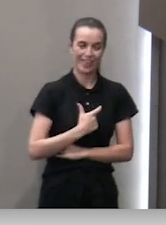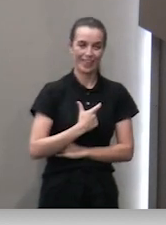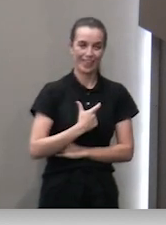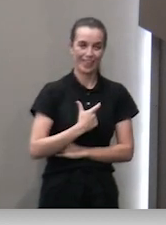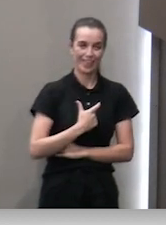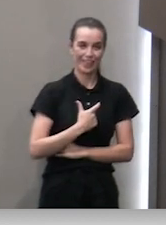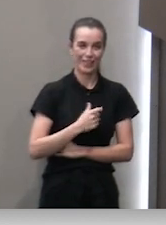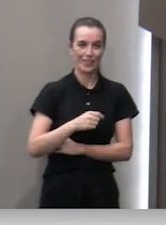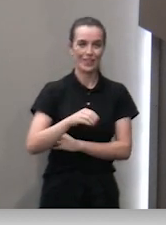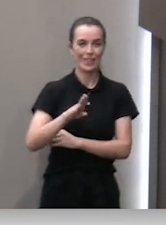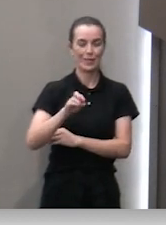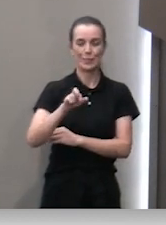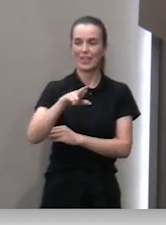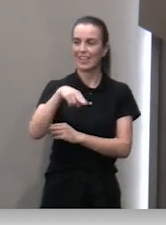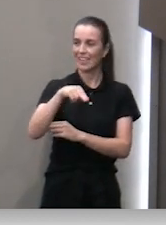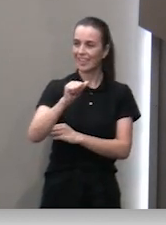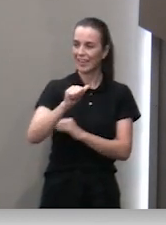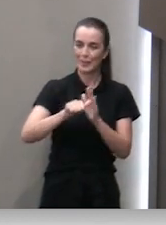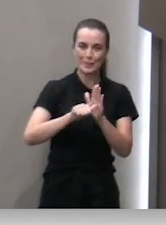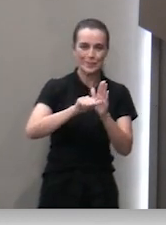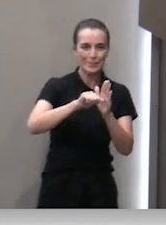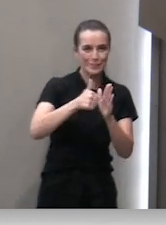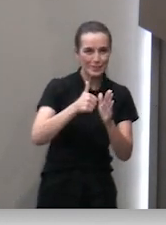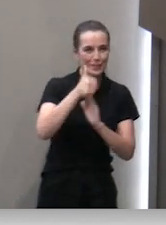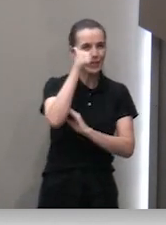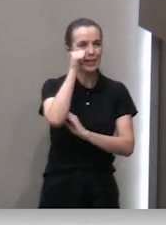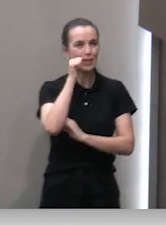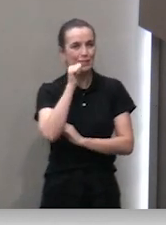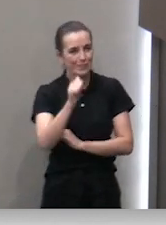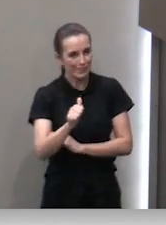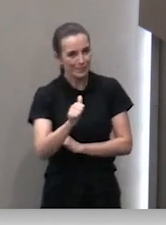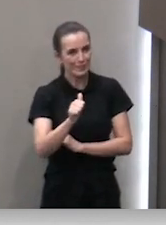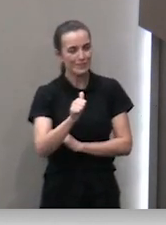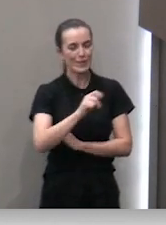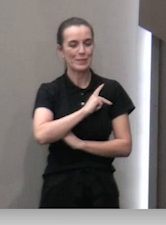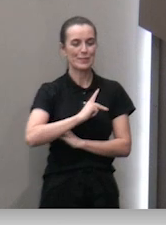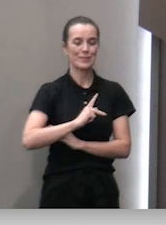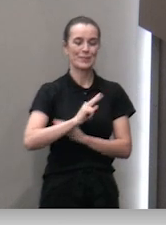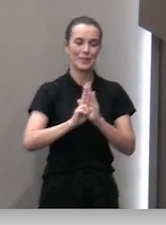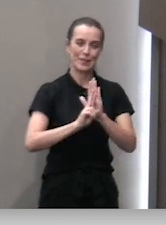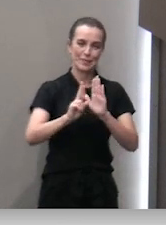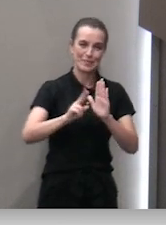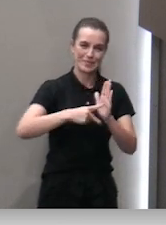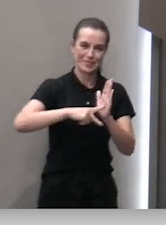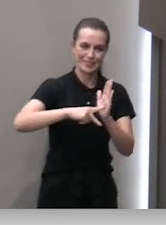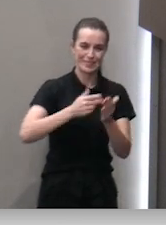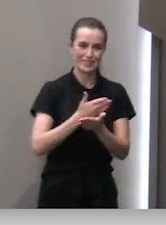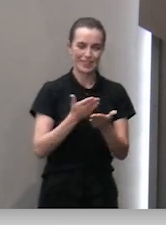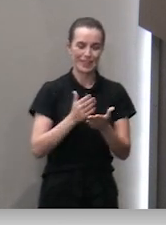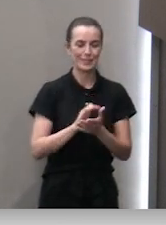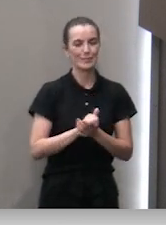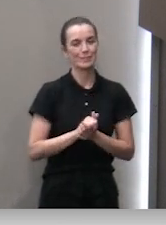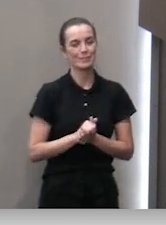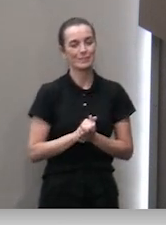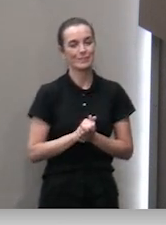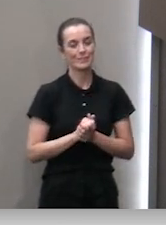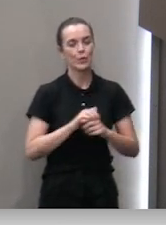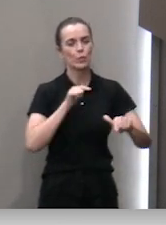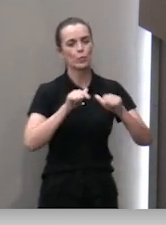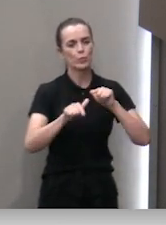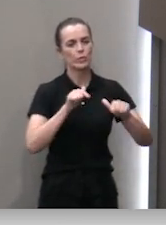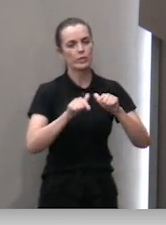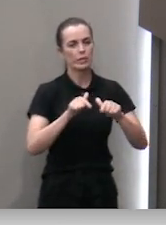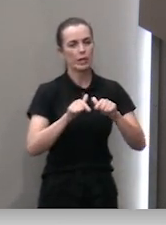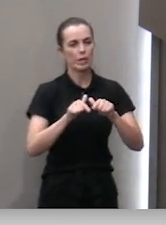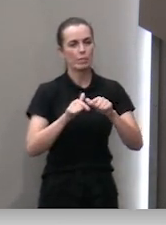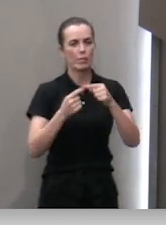de Matos, primeira mulher eleita e que represento este sindicato. O trabalho de cada